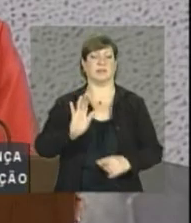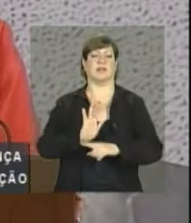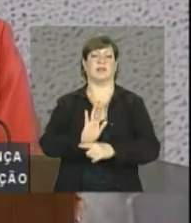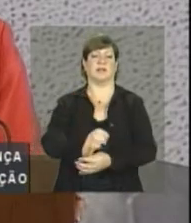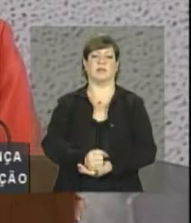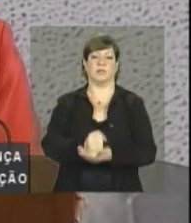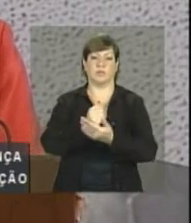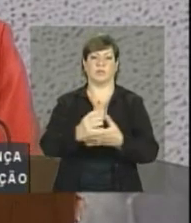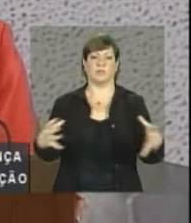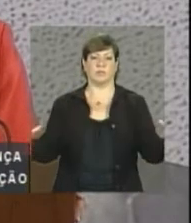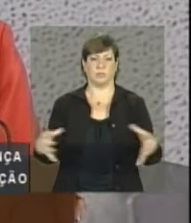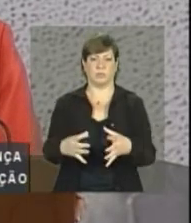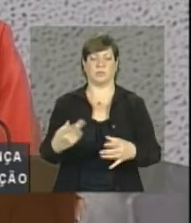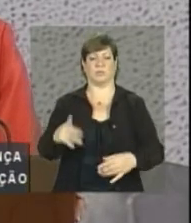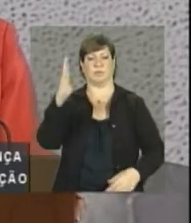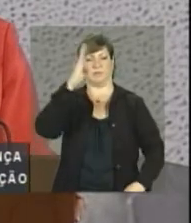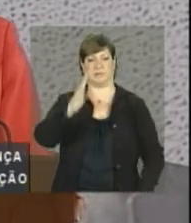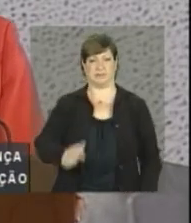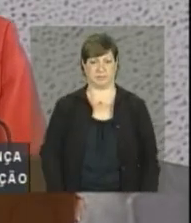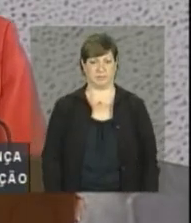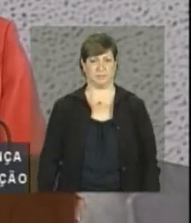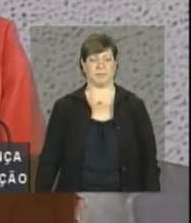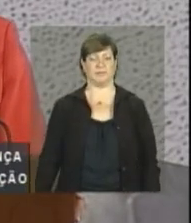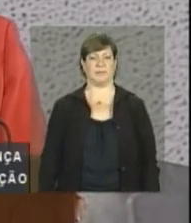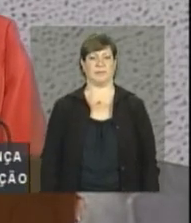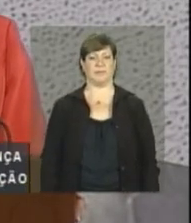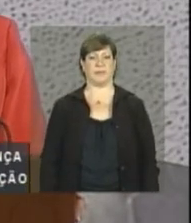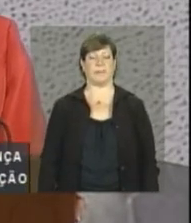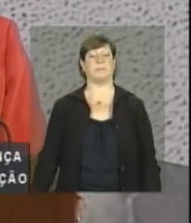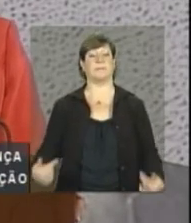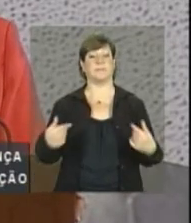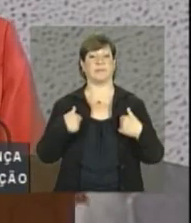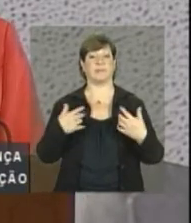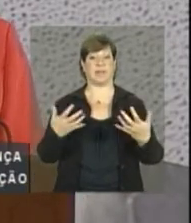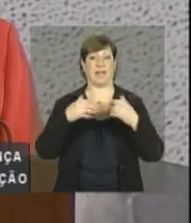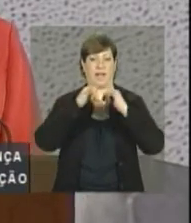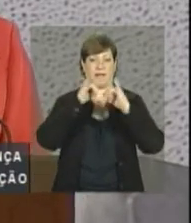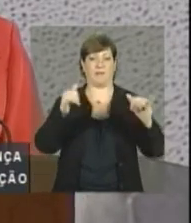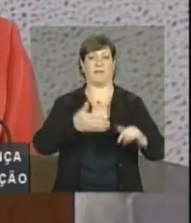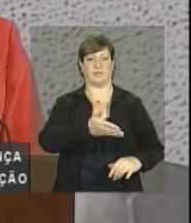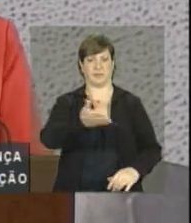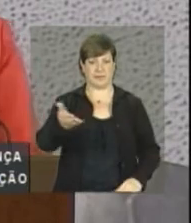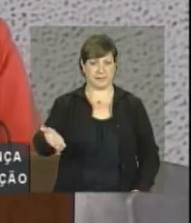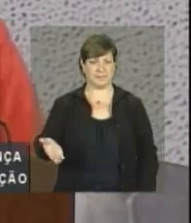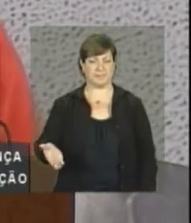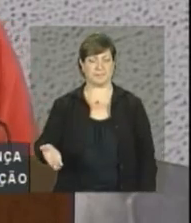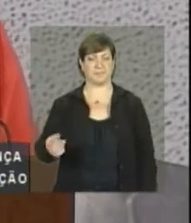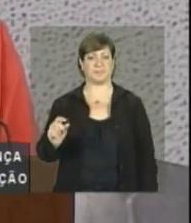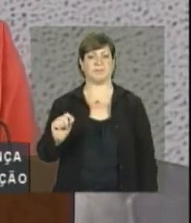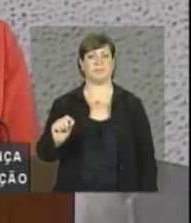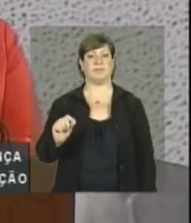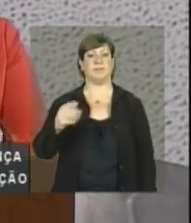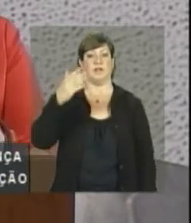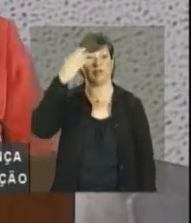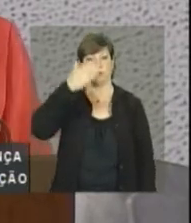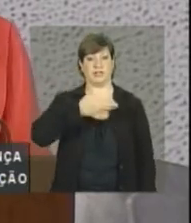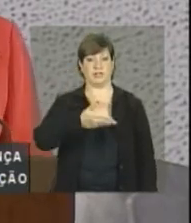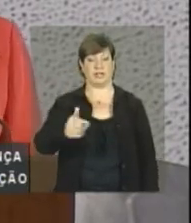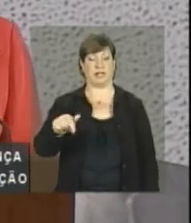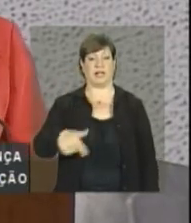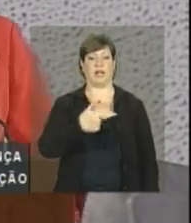o conjunto do Brasil. Eu queria dizer a vocês que, diante que